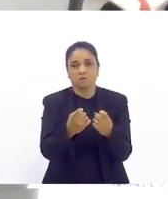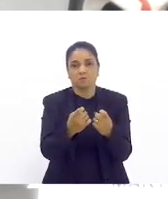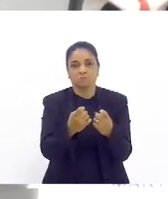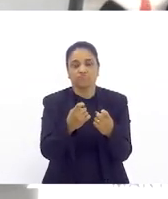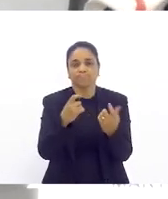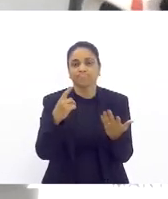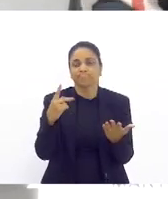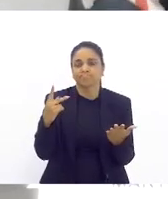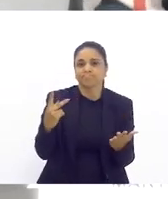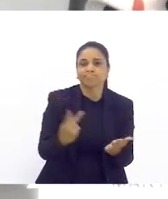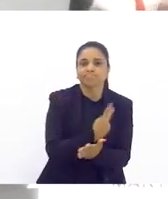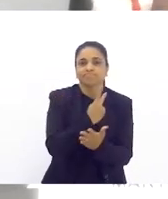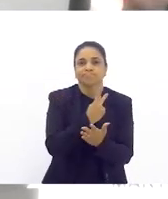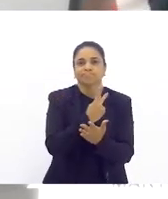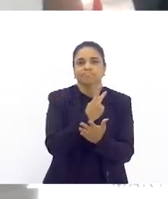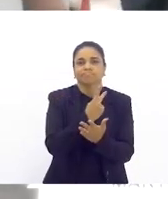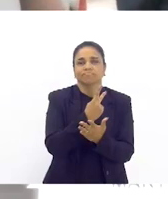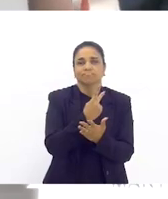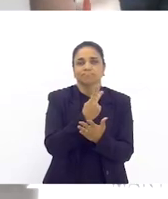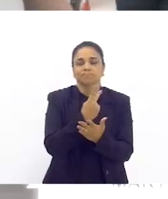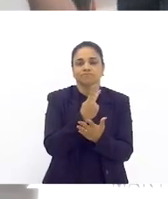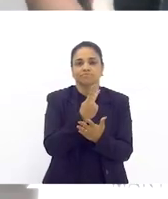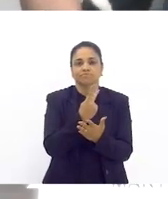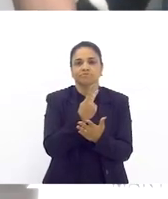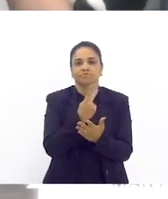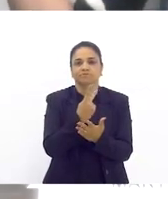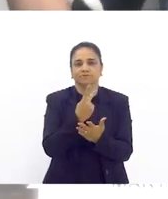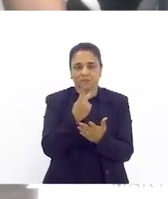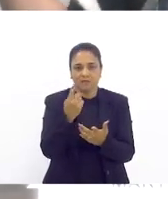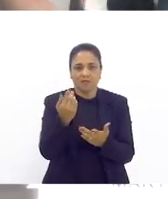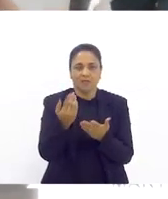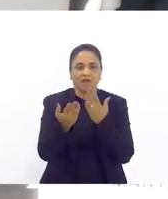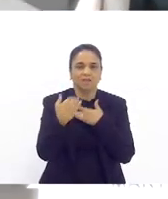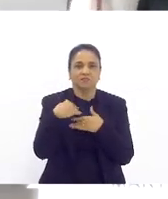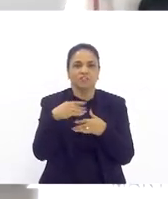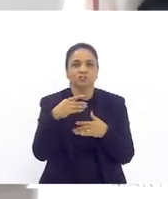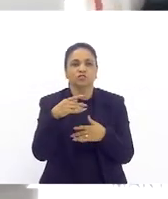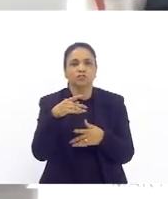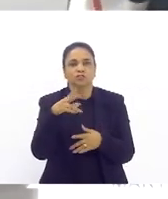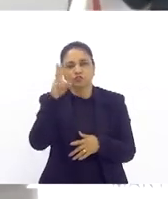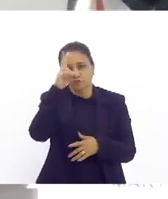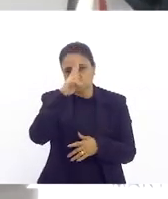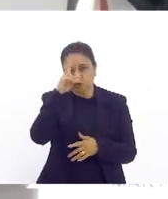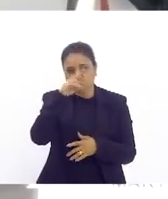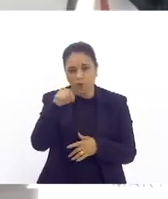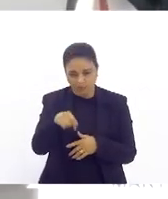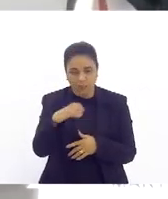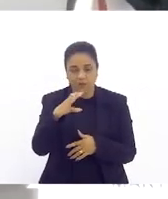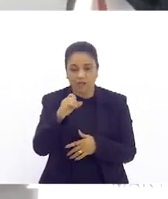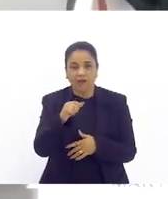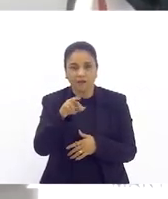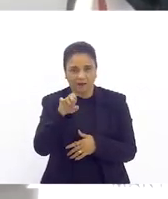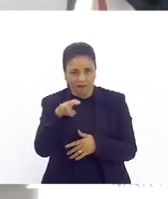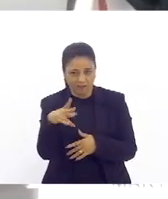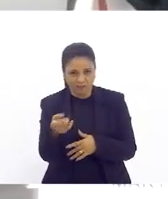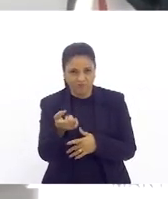aconteceu no sul história da machadinha uma creche enfim bebês